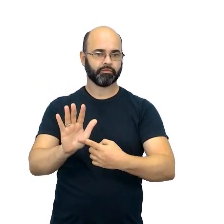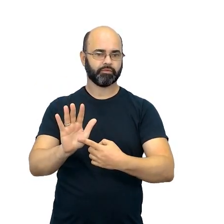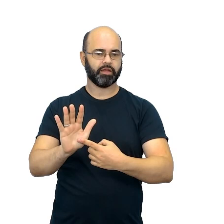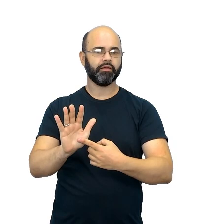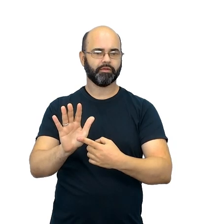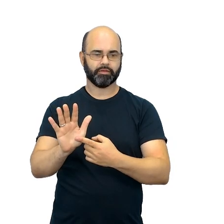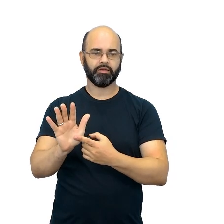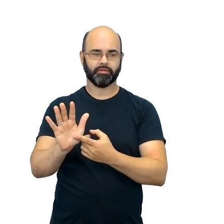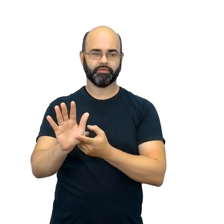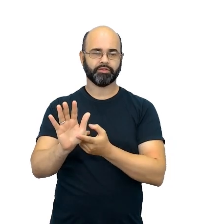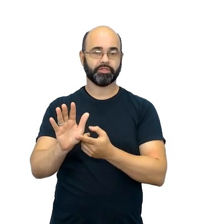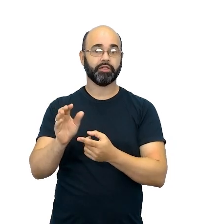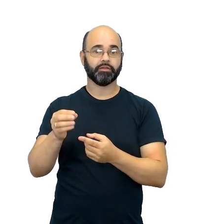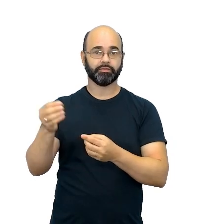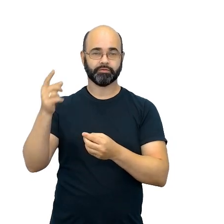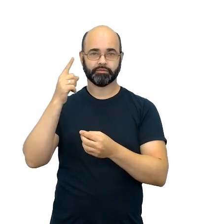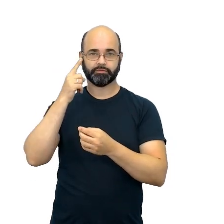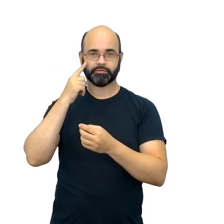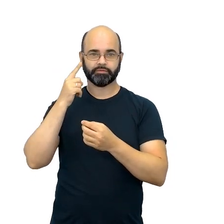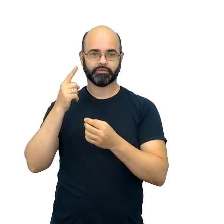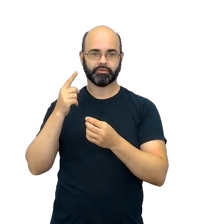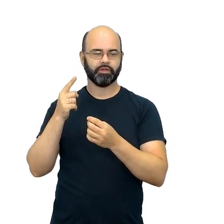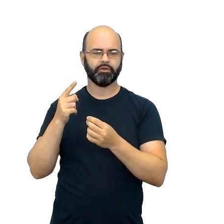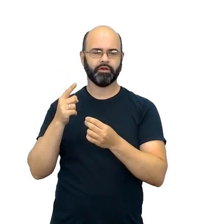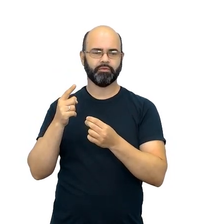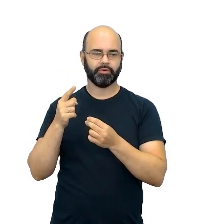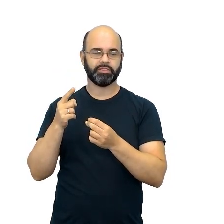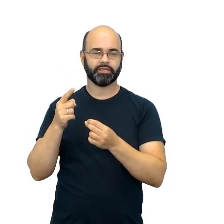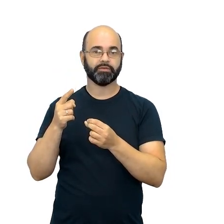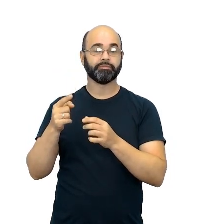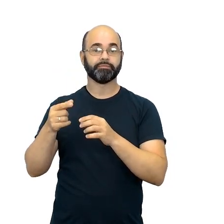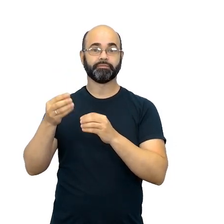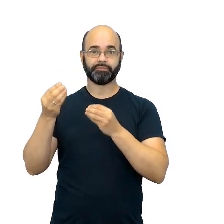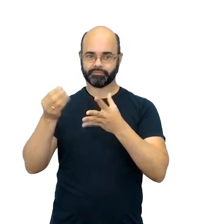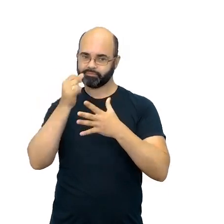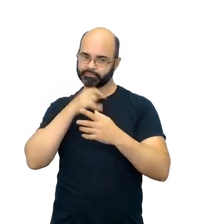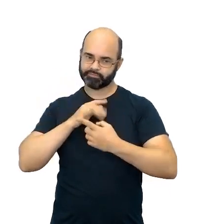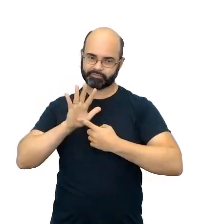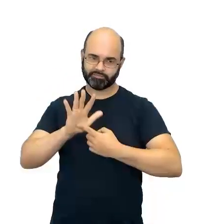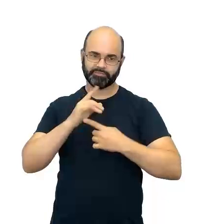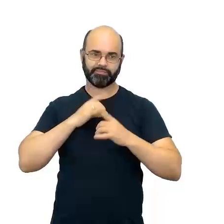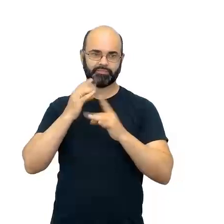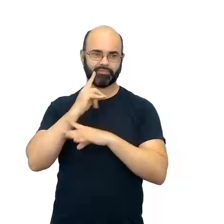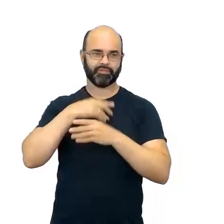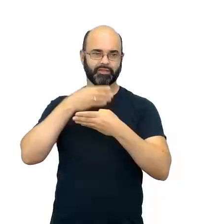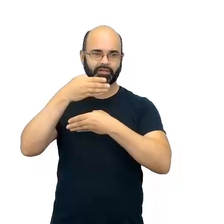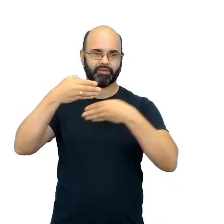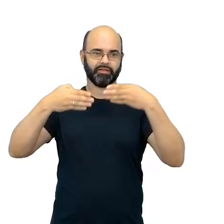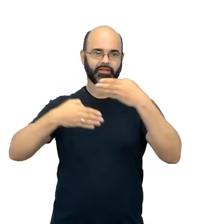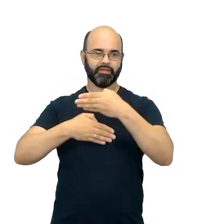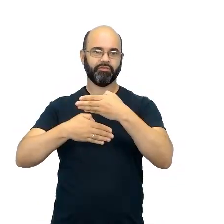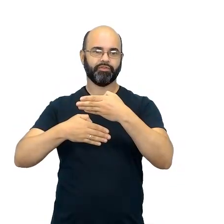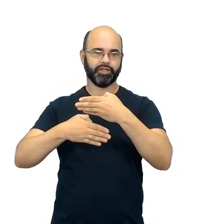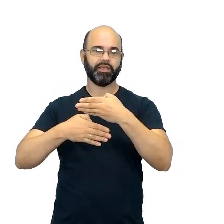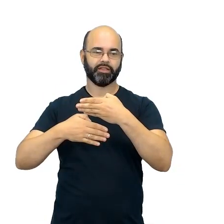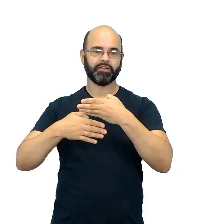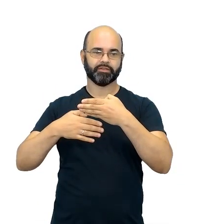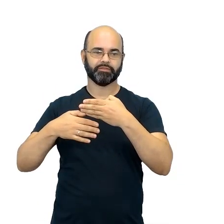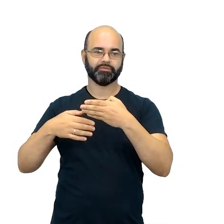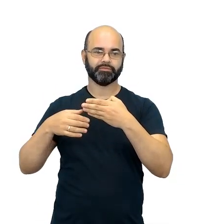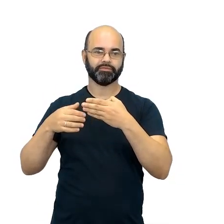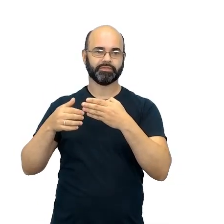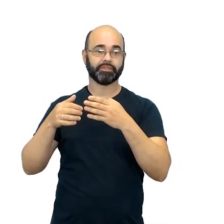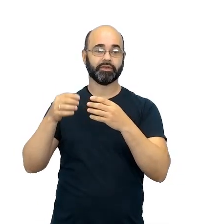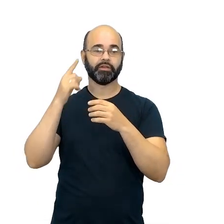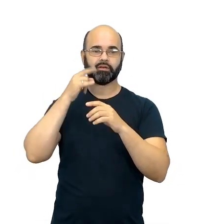o que acontece aí nessas publicações. Então, vamos lá. Ó. Eu trouxe esse artigo,